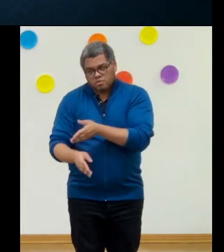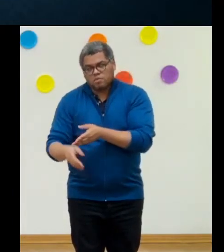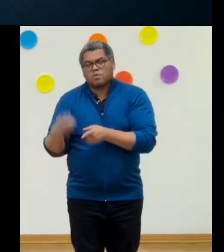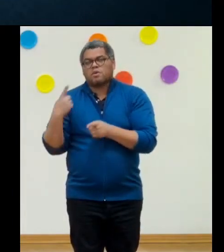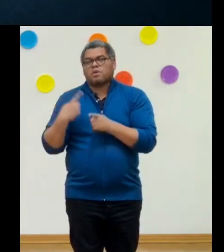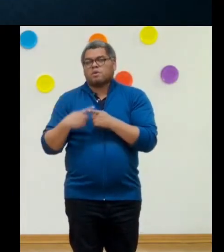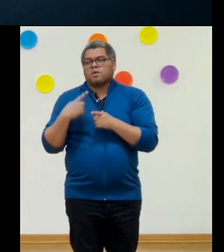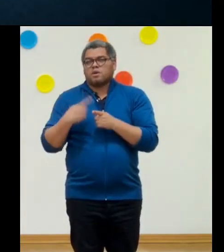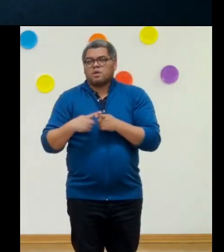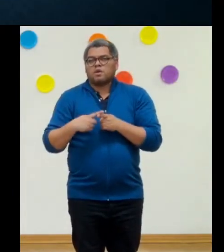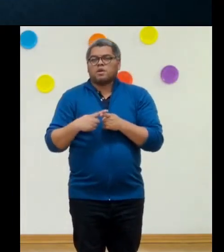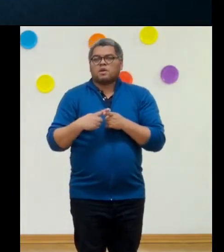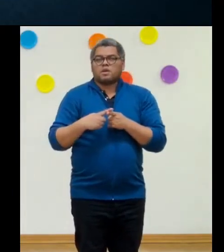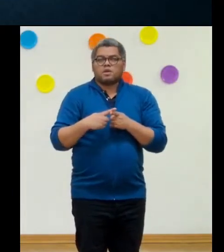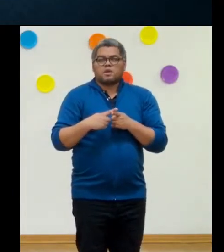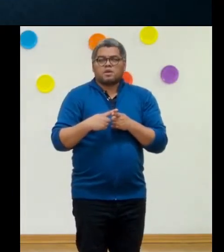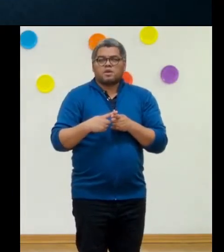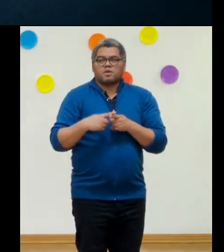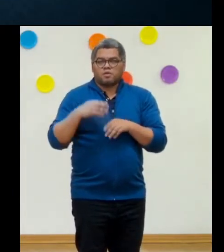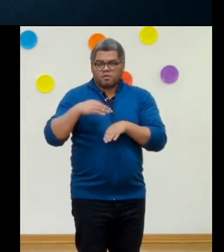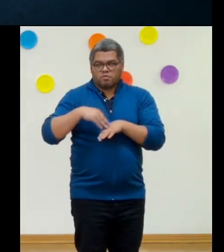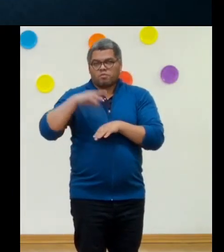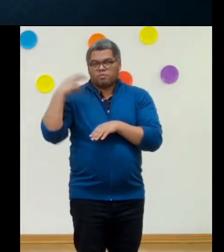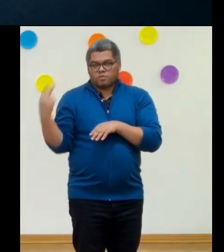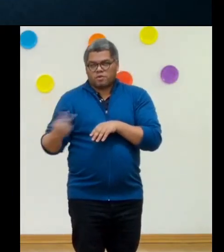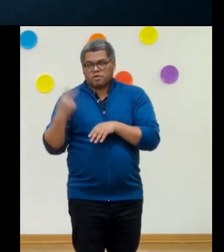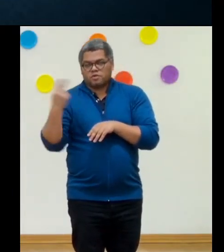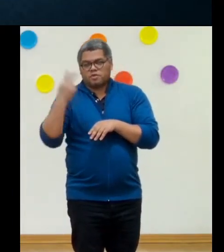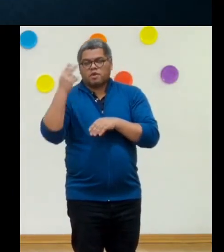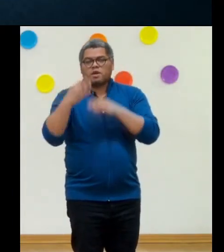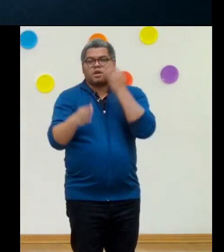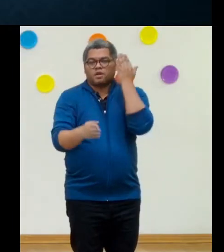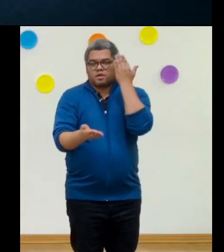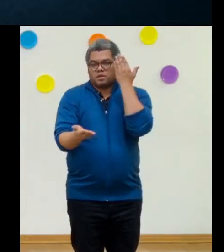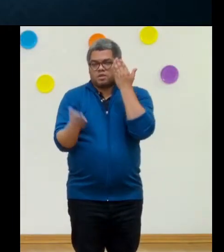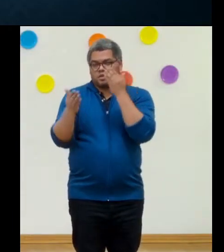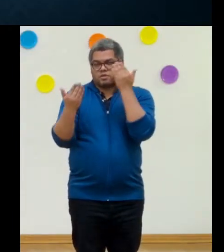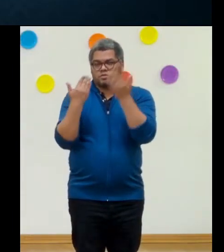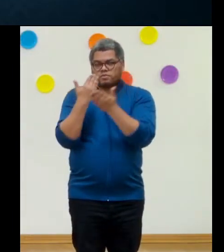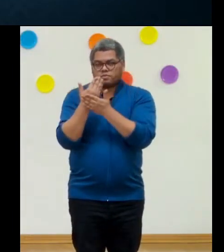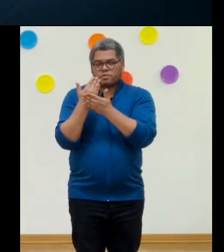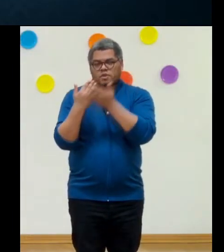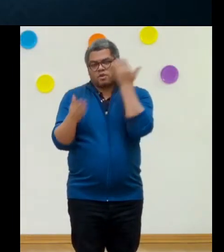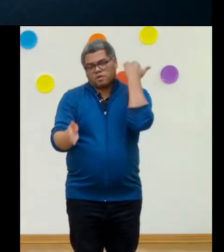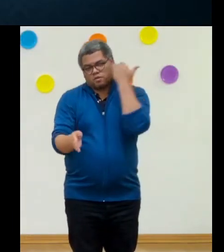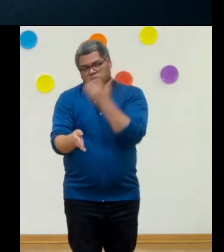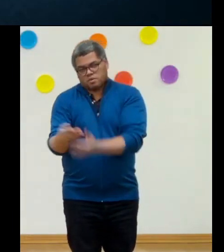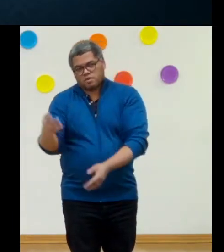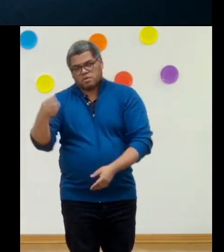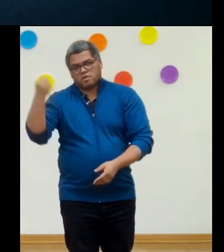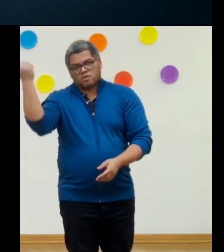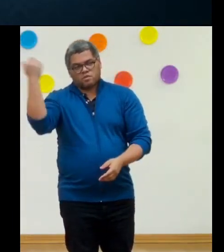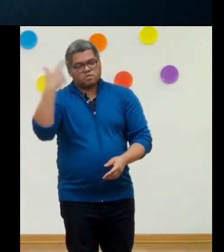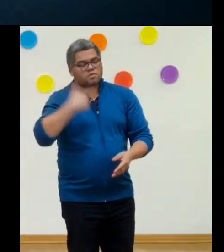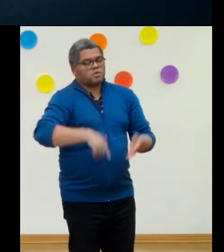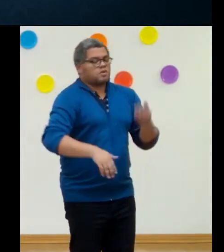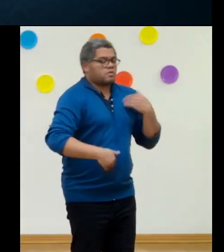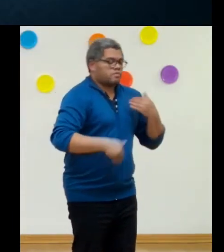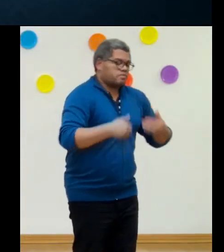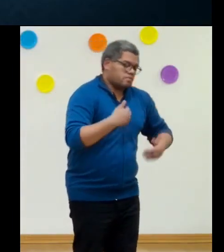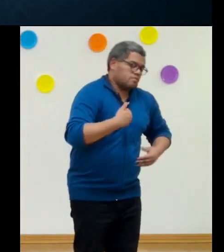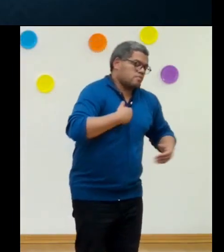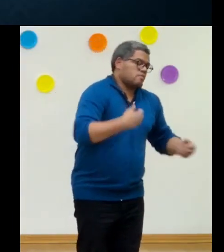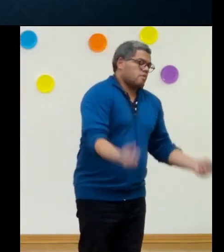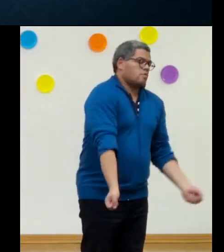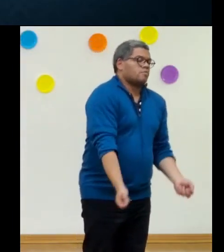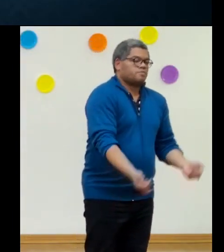vá todo o teu corpo para o inferno. Eu sei, você deve estar pensando aí, nossa, vou sair daqui, tem uma guilhotina ali logo no